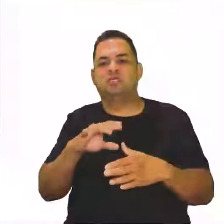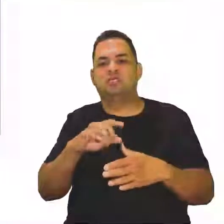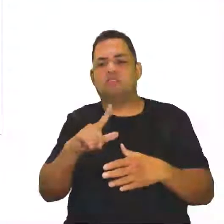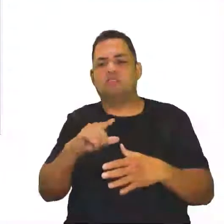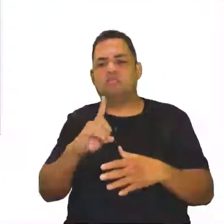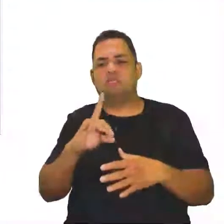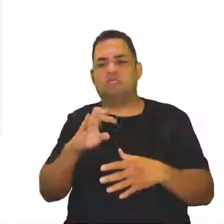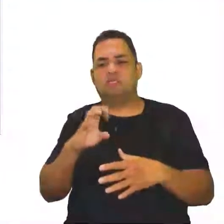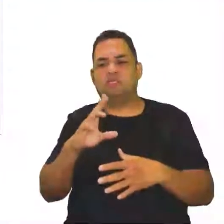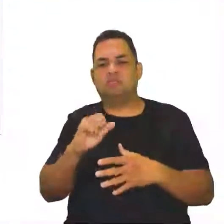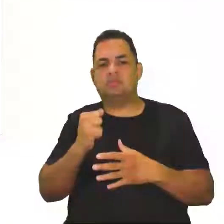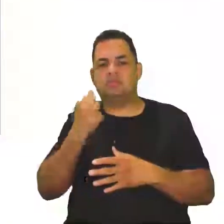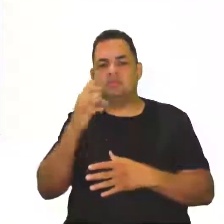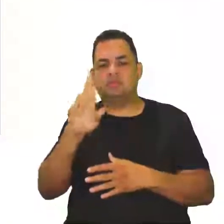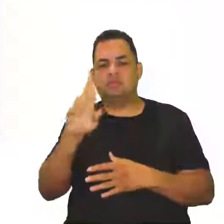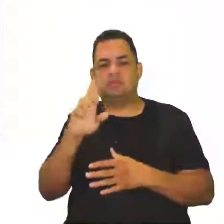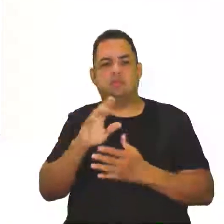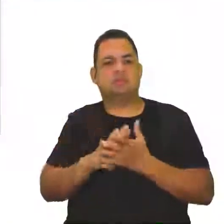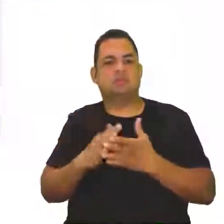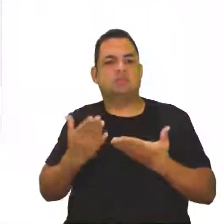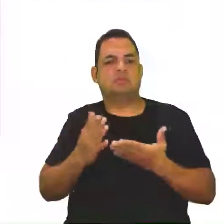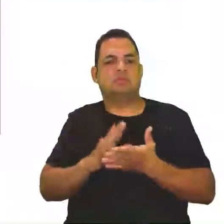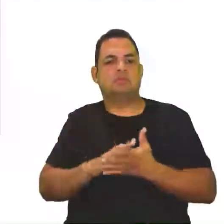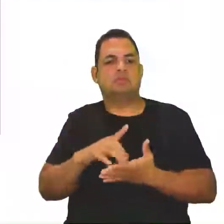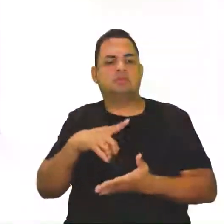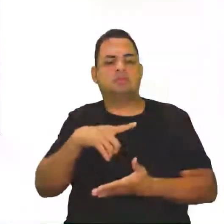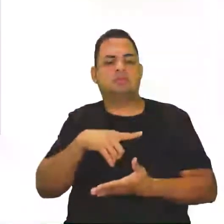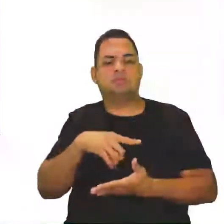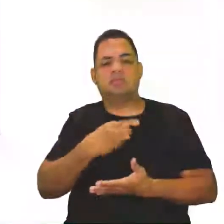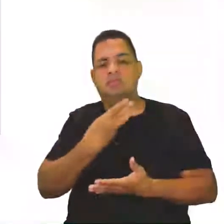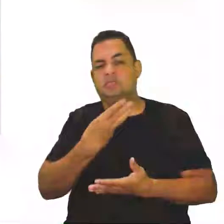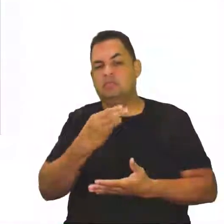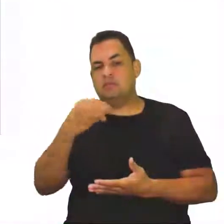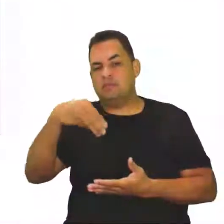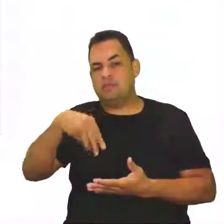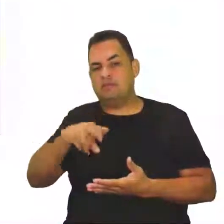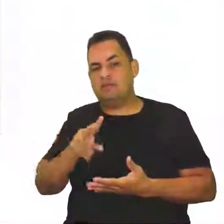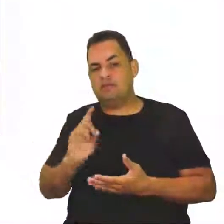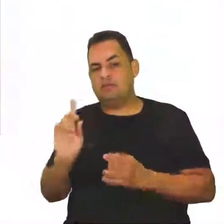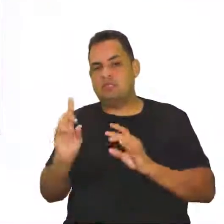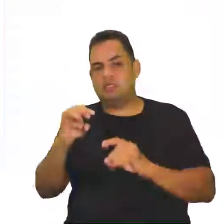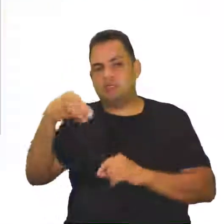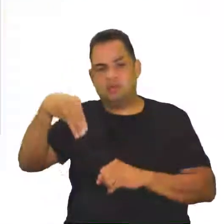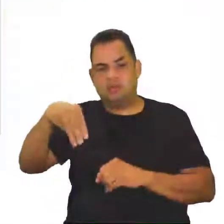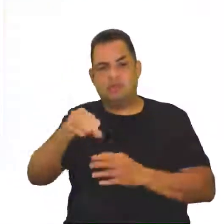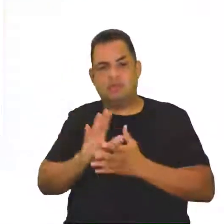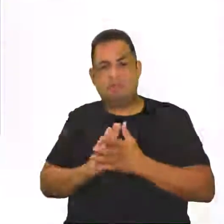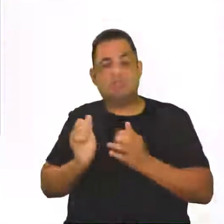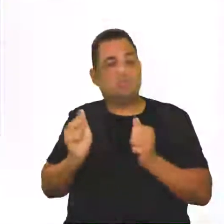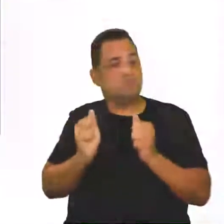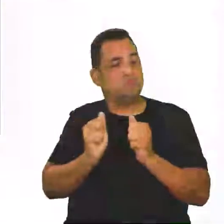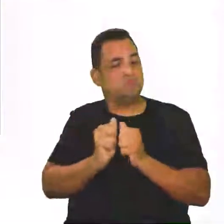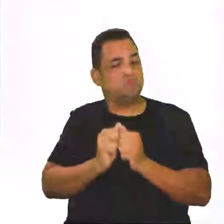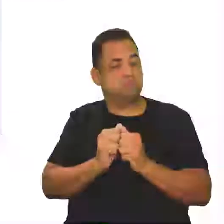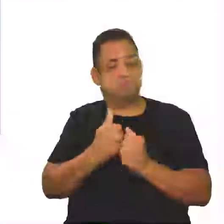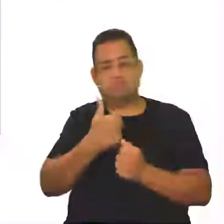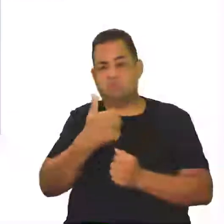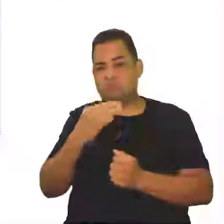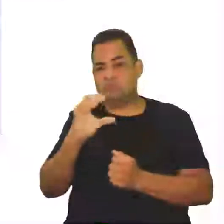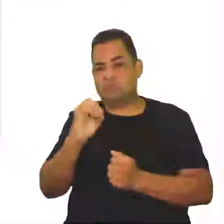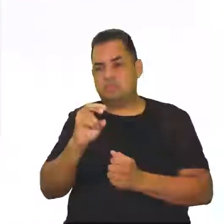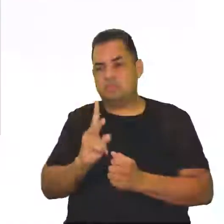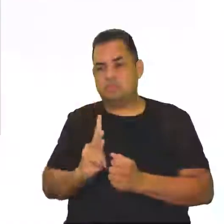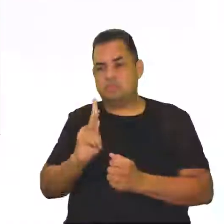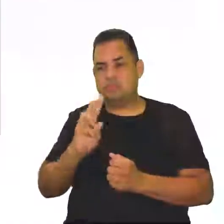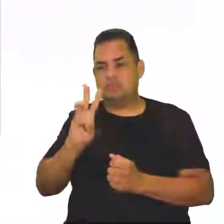do ar, que no caso são 3 megavolts por metro, mas se aproxime dela, no caso 10